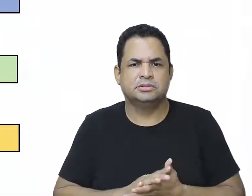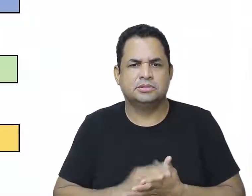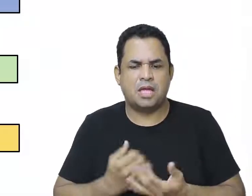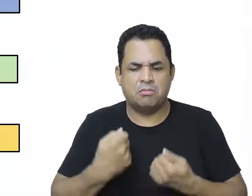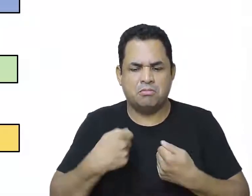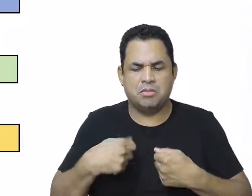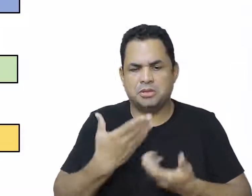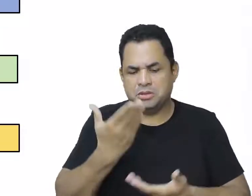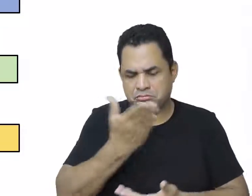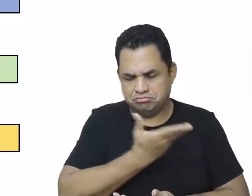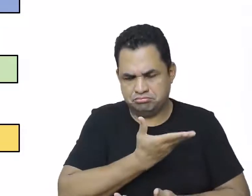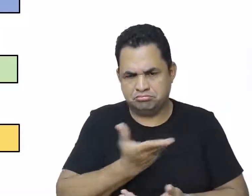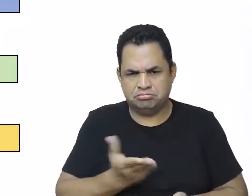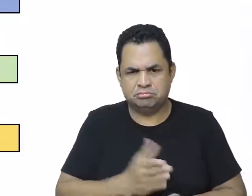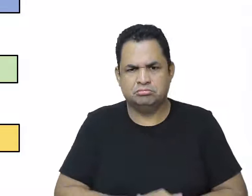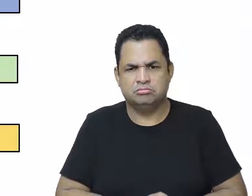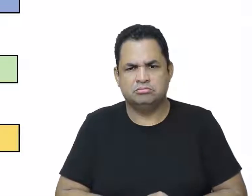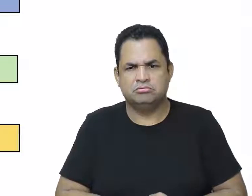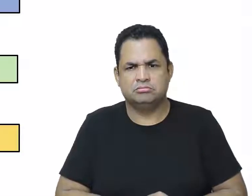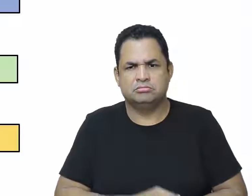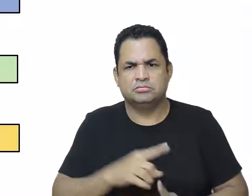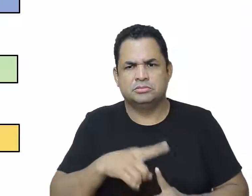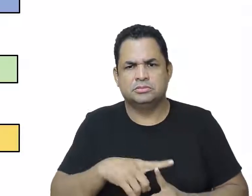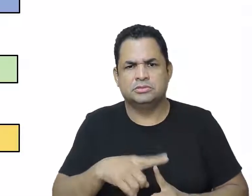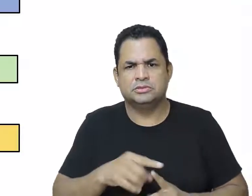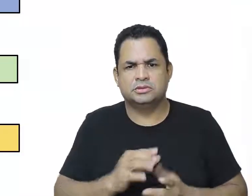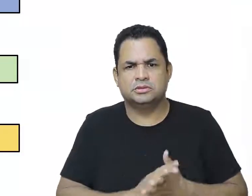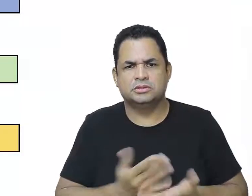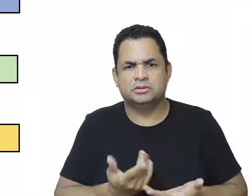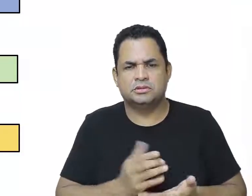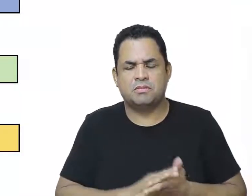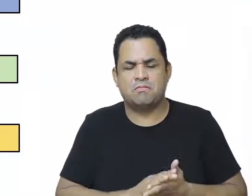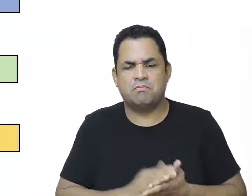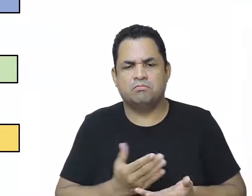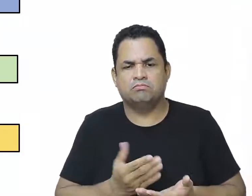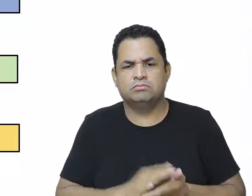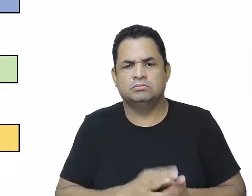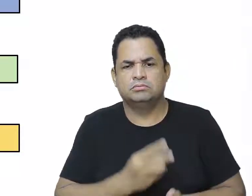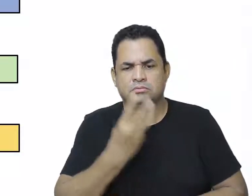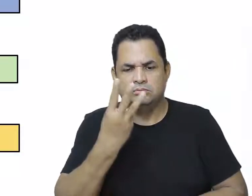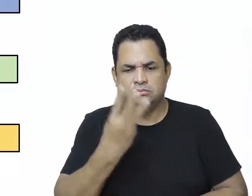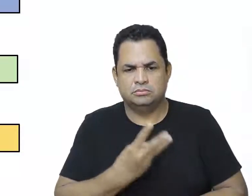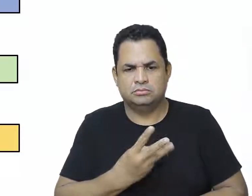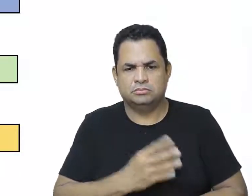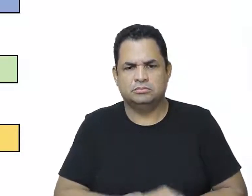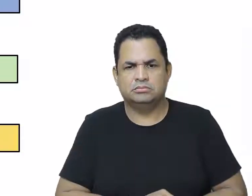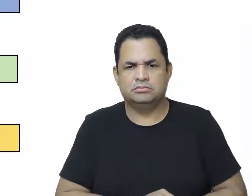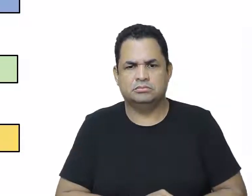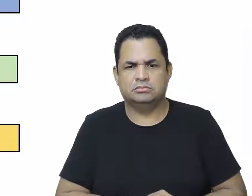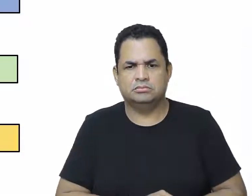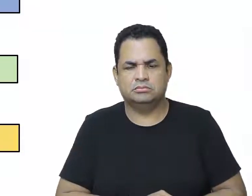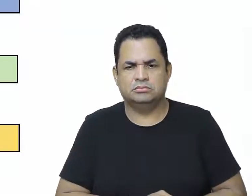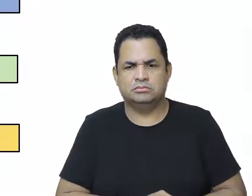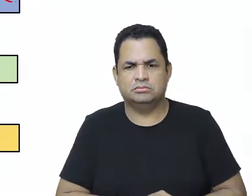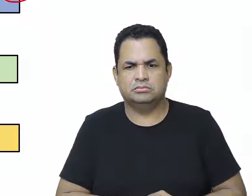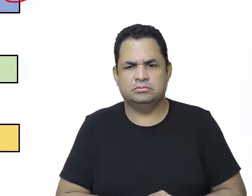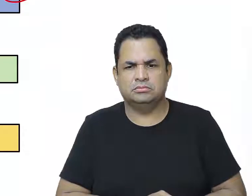e poder, né? Tipos puros de dominação. Então, ele elencou 3 aqui. A